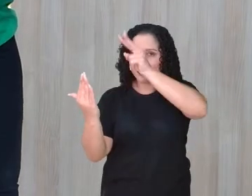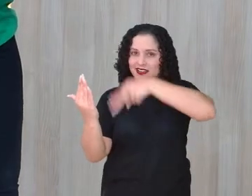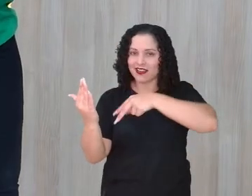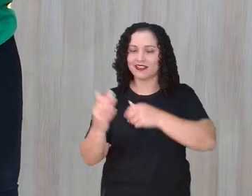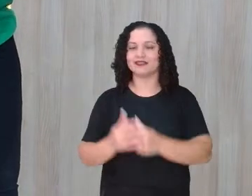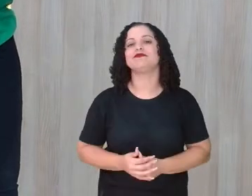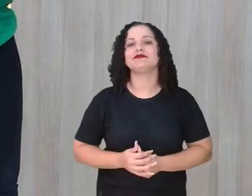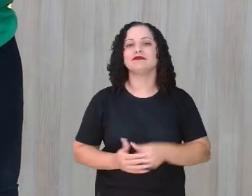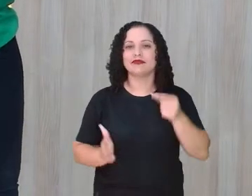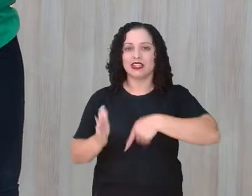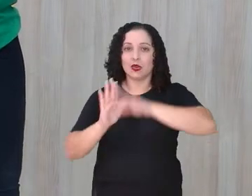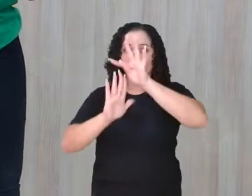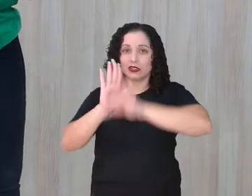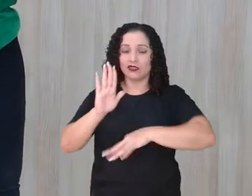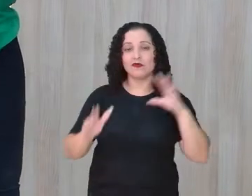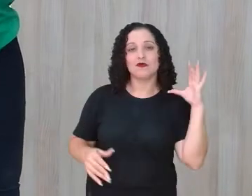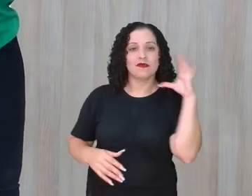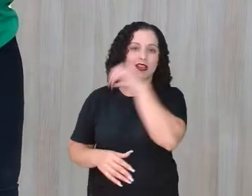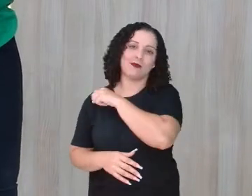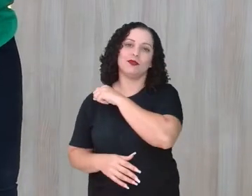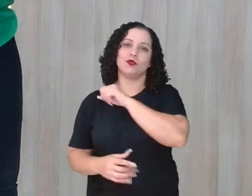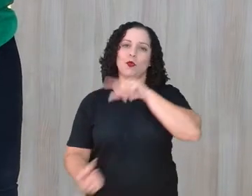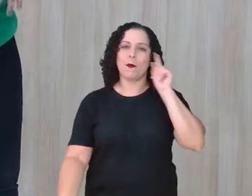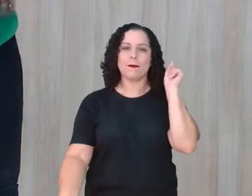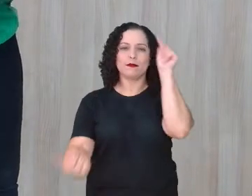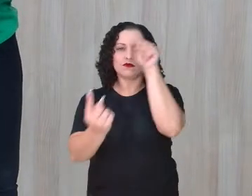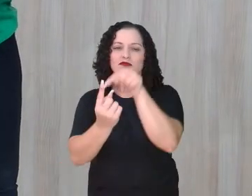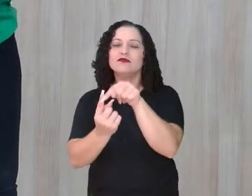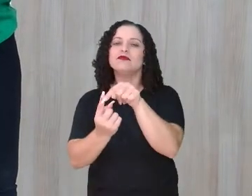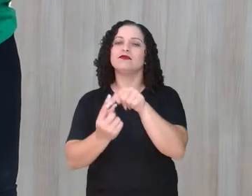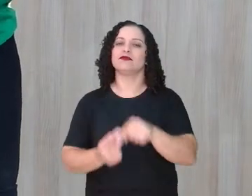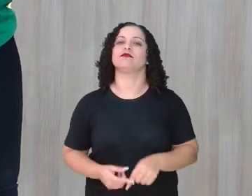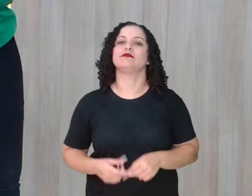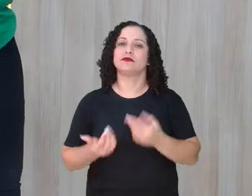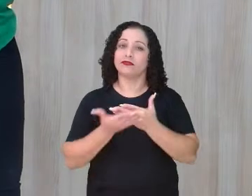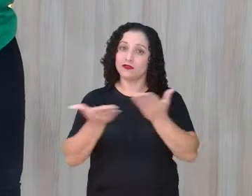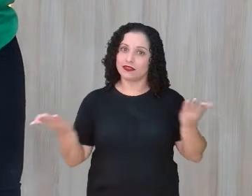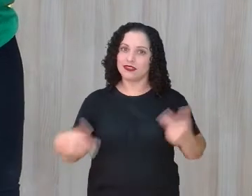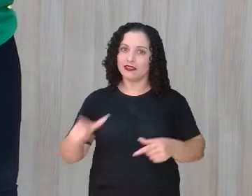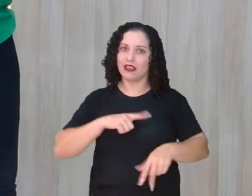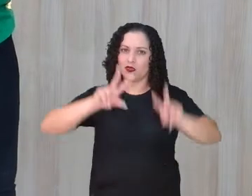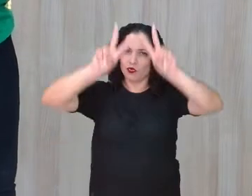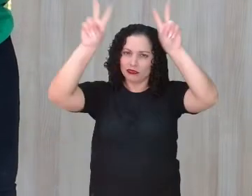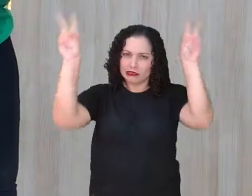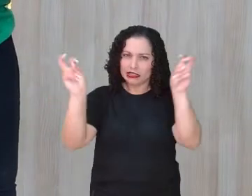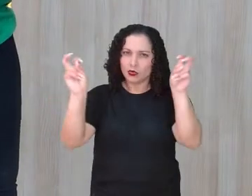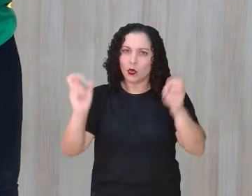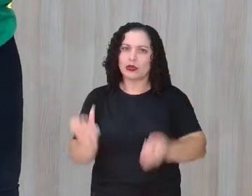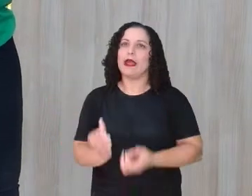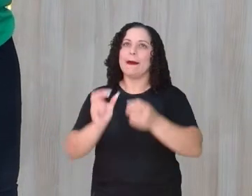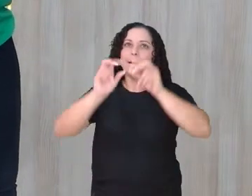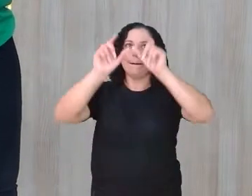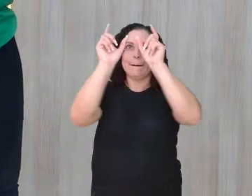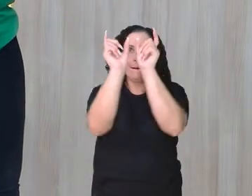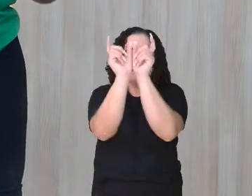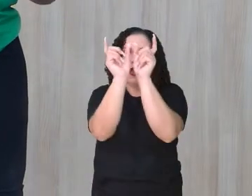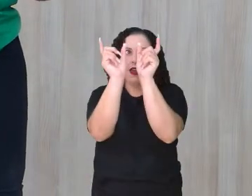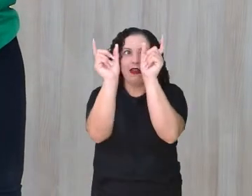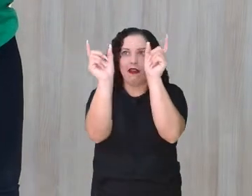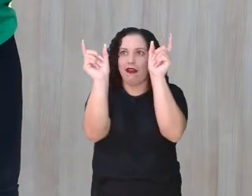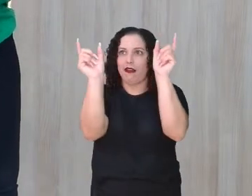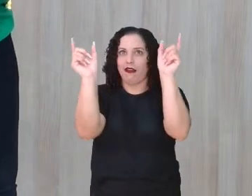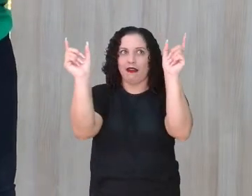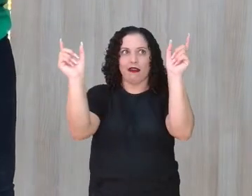texto, notícia é um texto rápido, objetivo. Então, se você tem um título muito grande, se você tem um título que não te dá